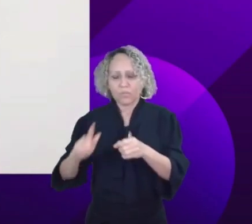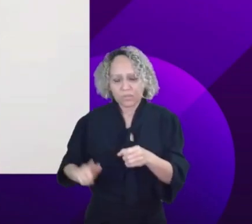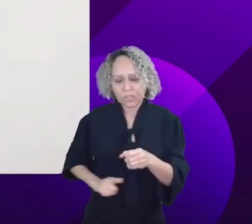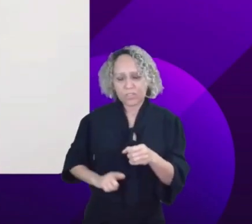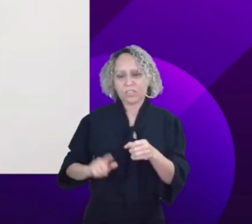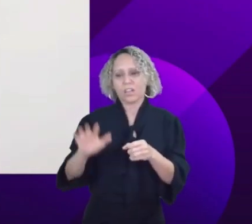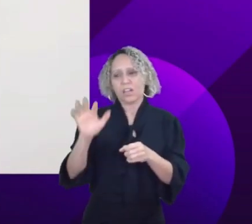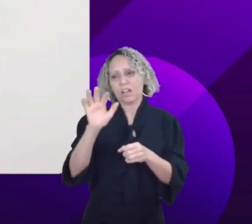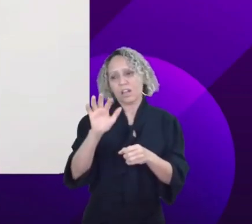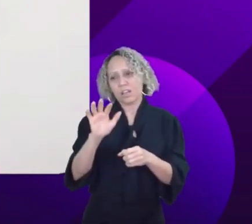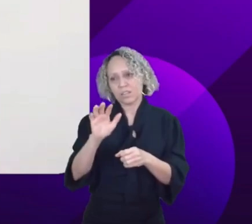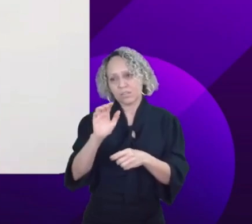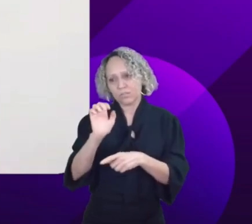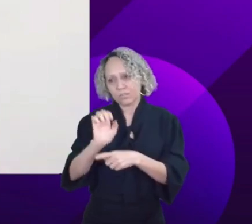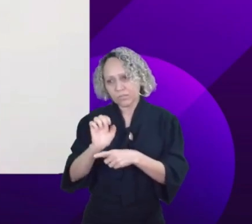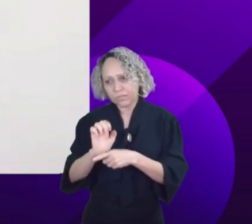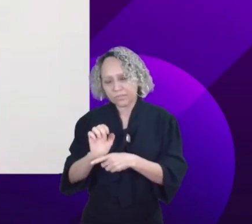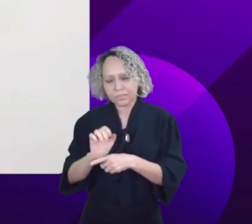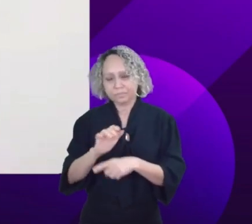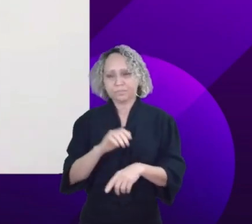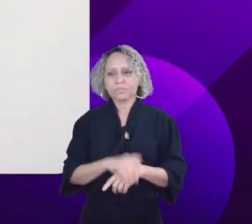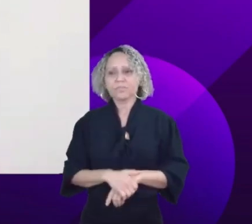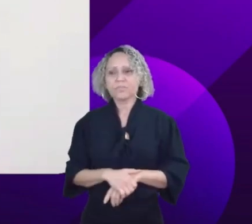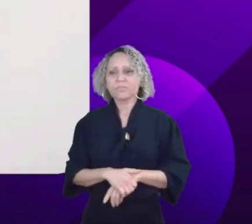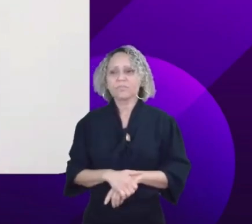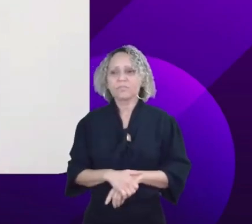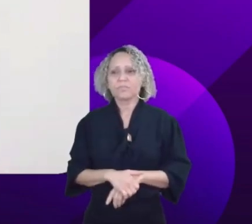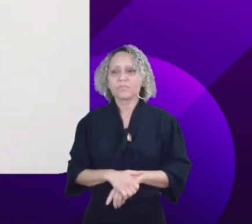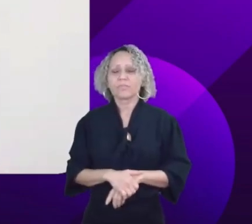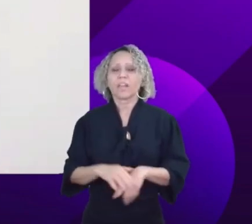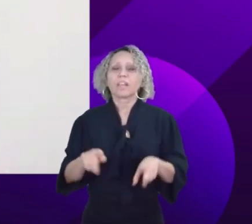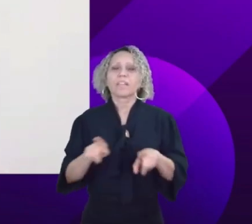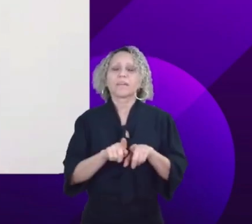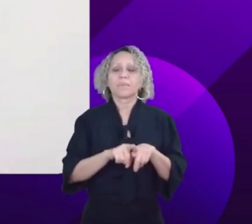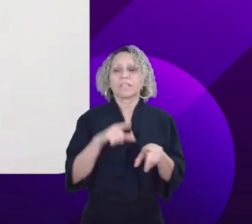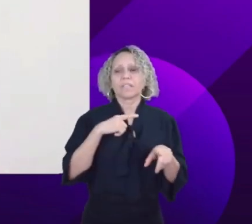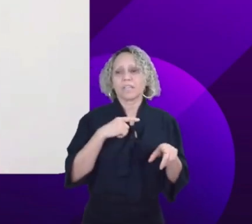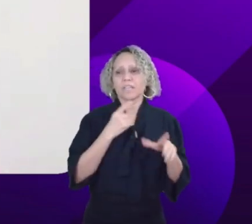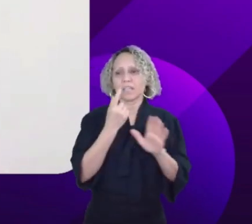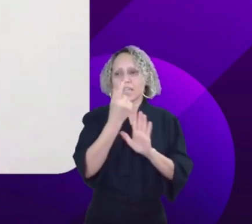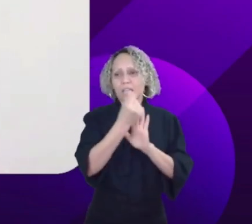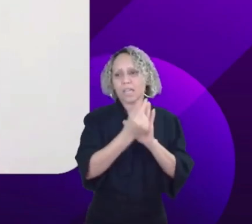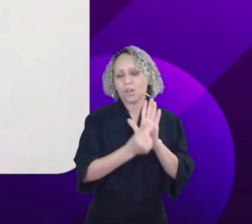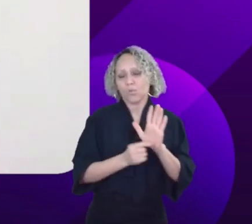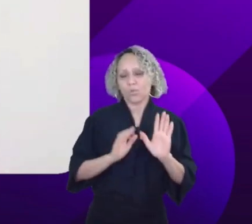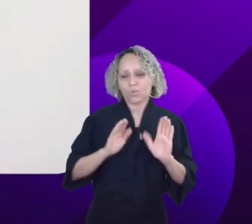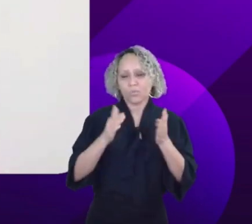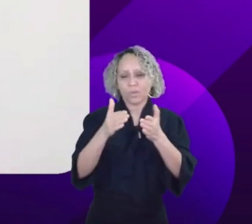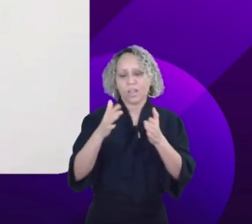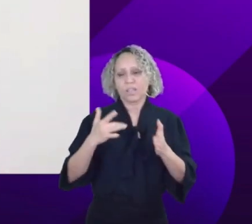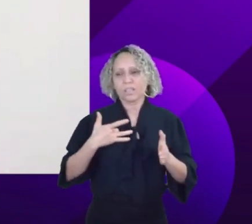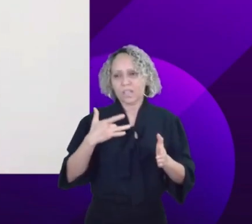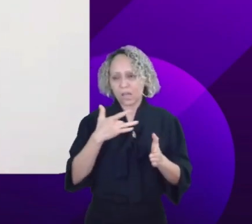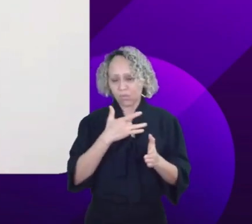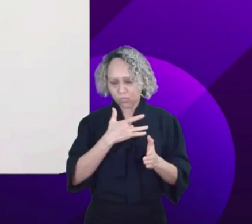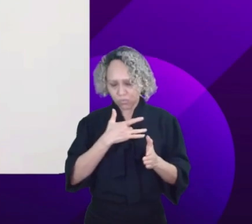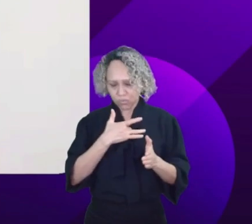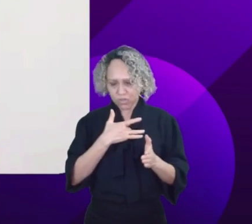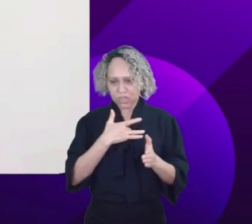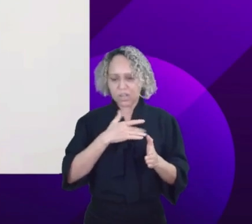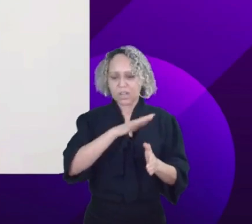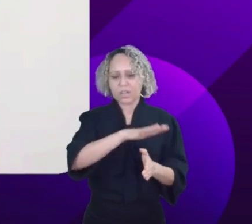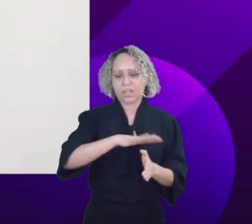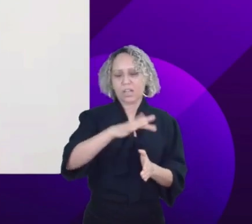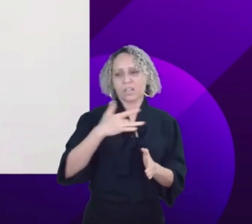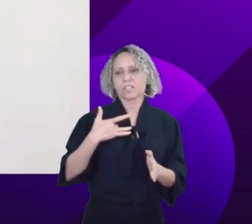extra do PAP, né, recurso para a saúde, e na saúde também houve um aumento, né, a